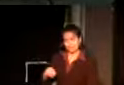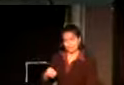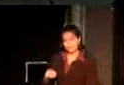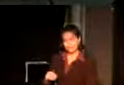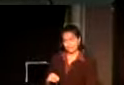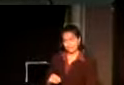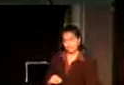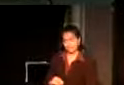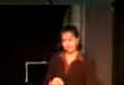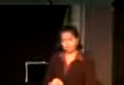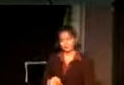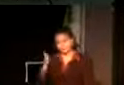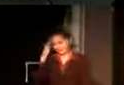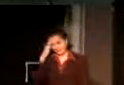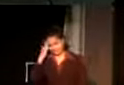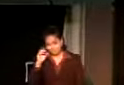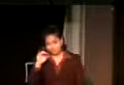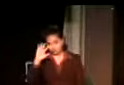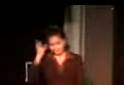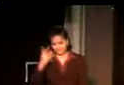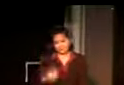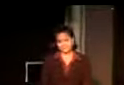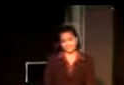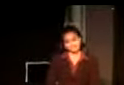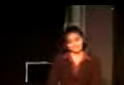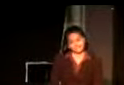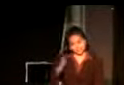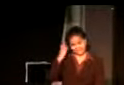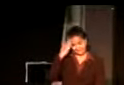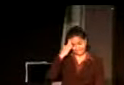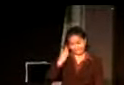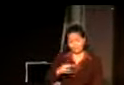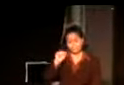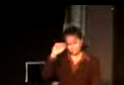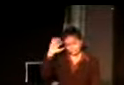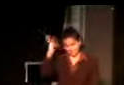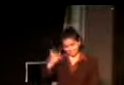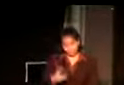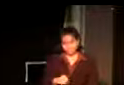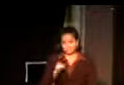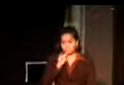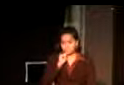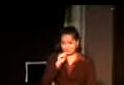domingo irmão você sabe porque né não tava aqui eu orei caiu